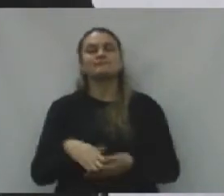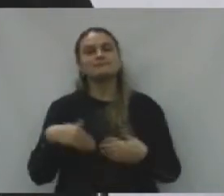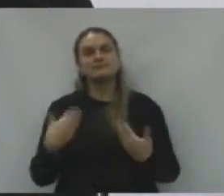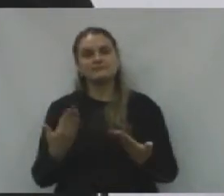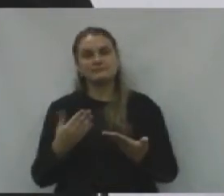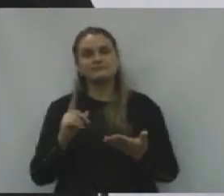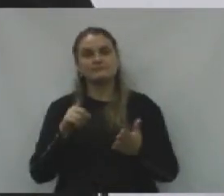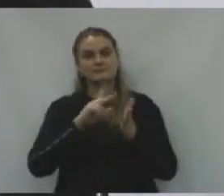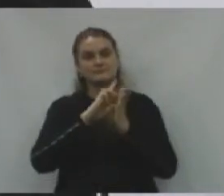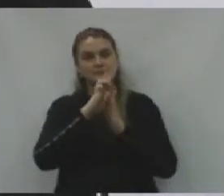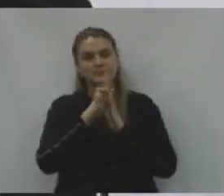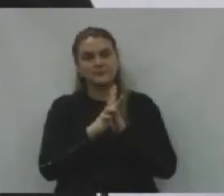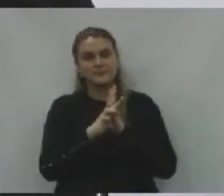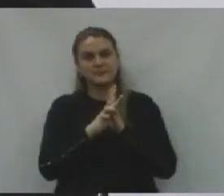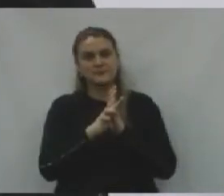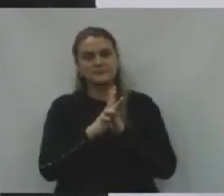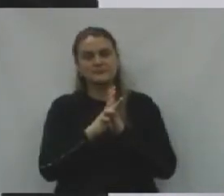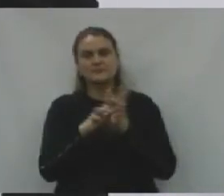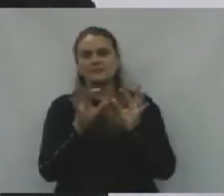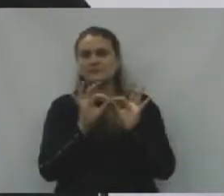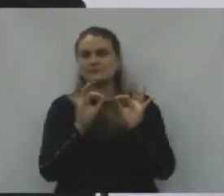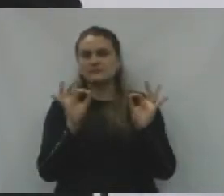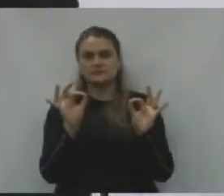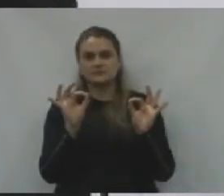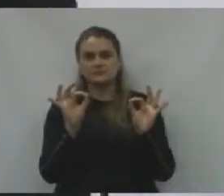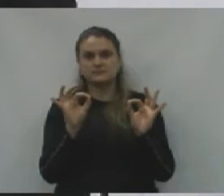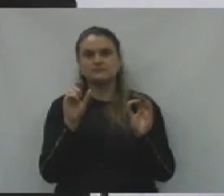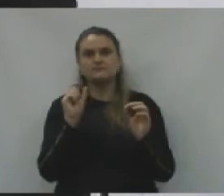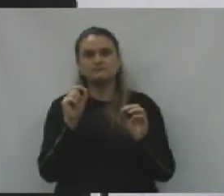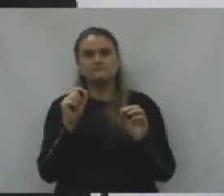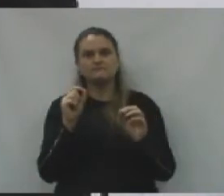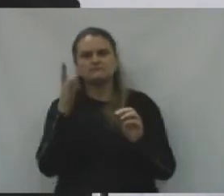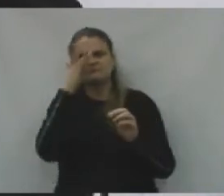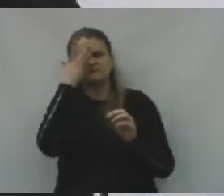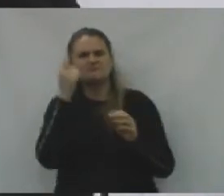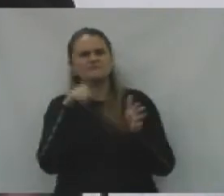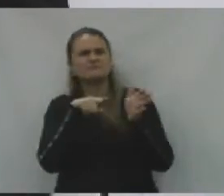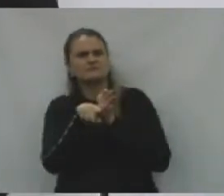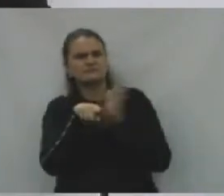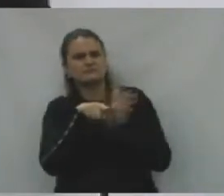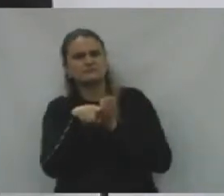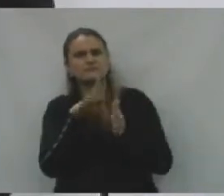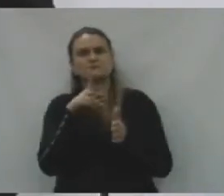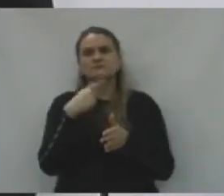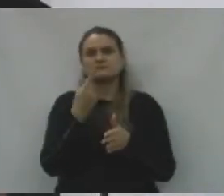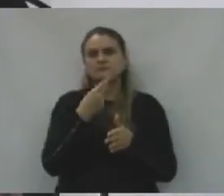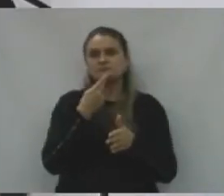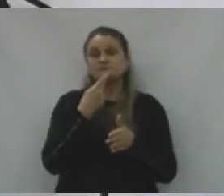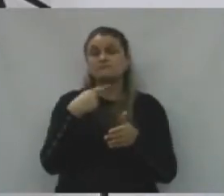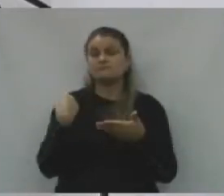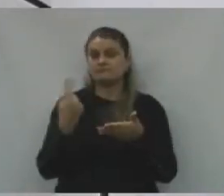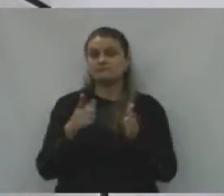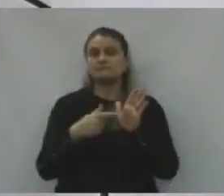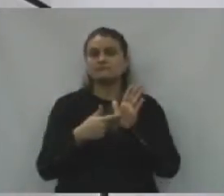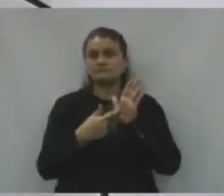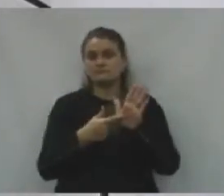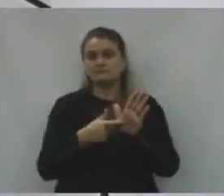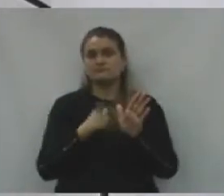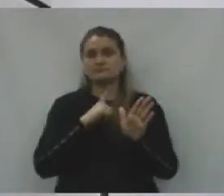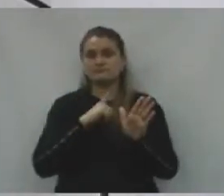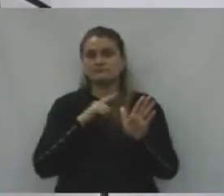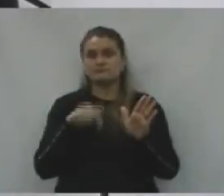isso acaba caracterizando, de maneira bem simples, o que tantos perguntam e às vezes falam, e nós trouxemos